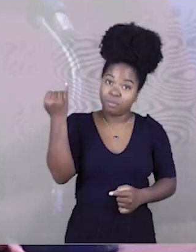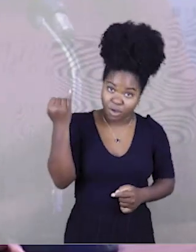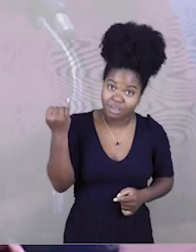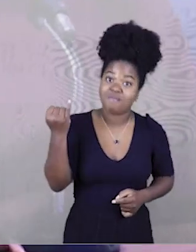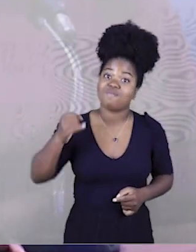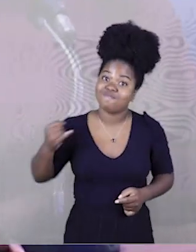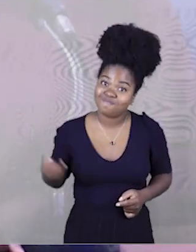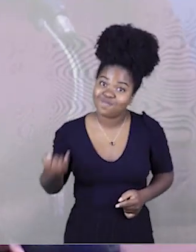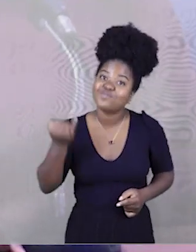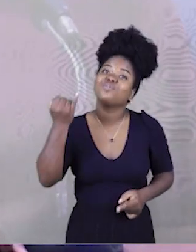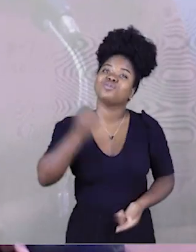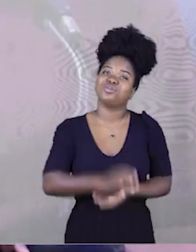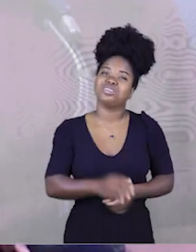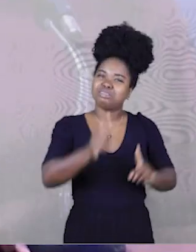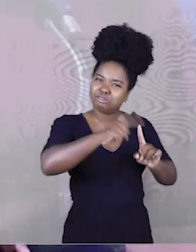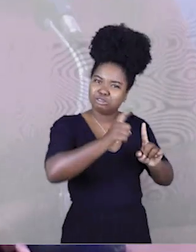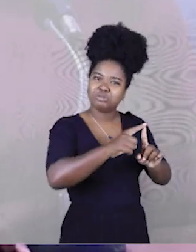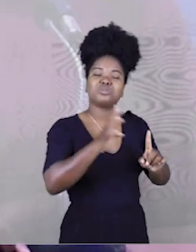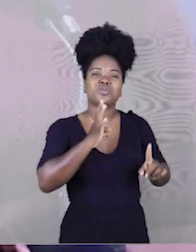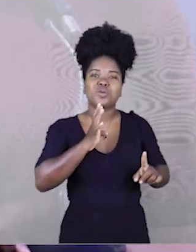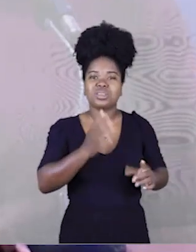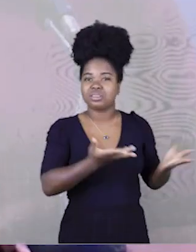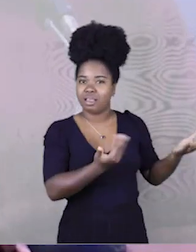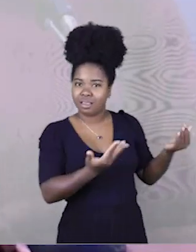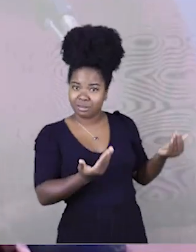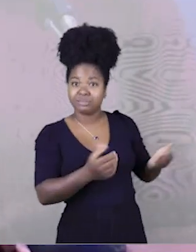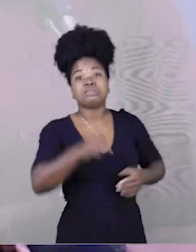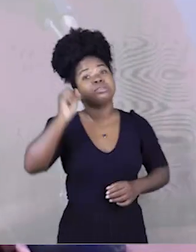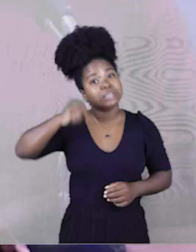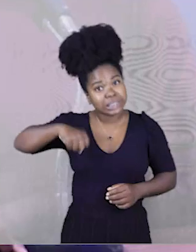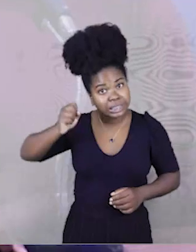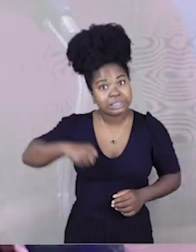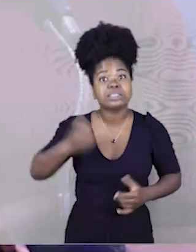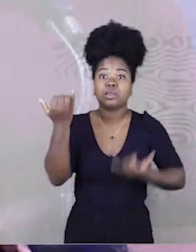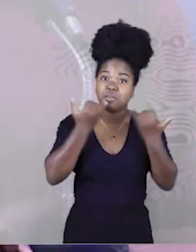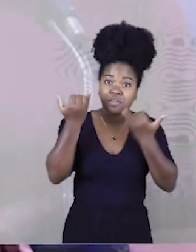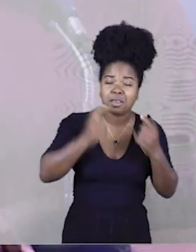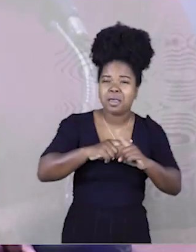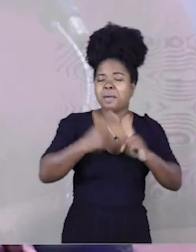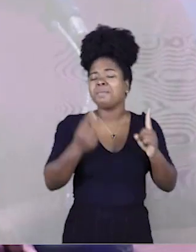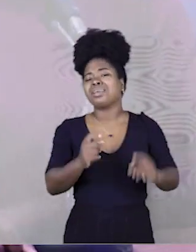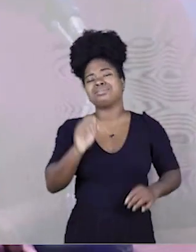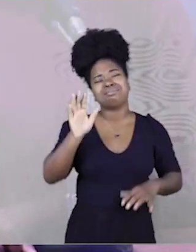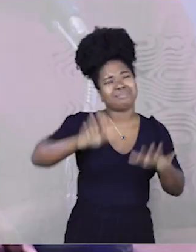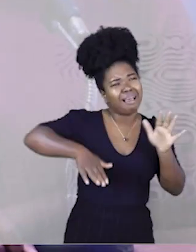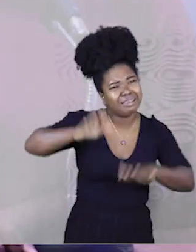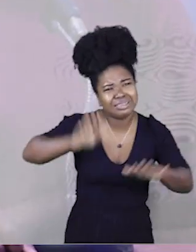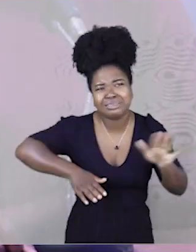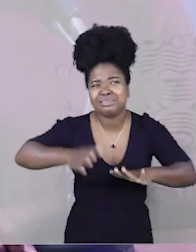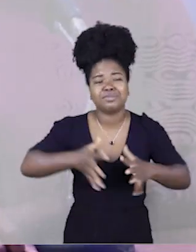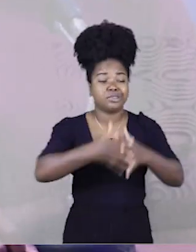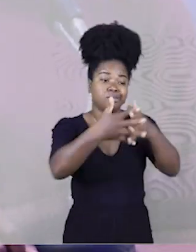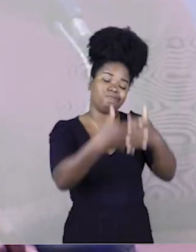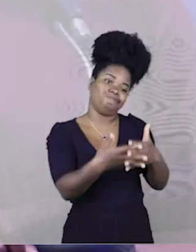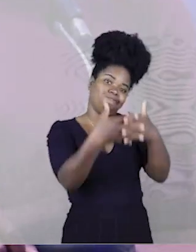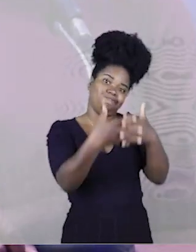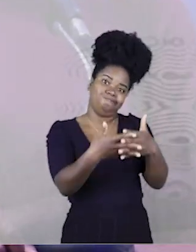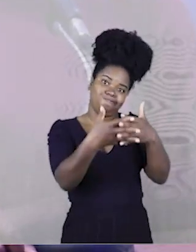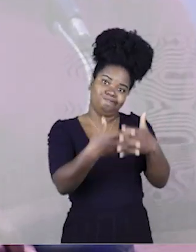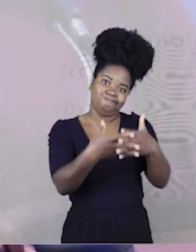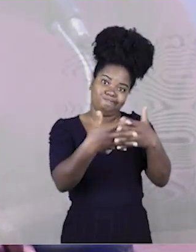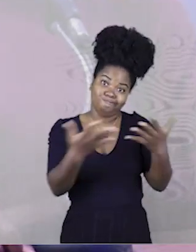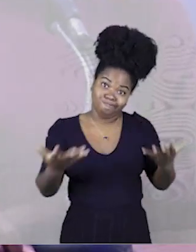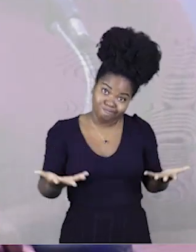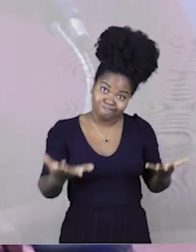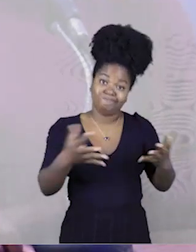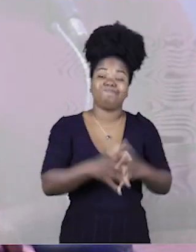estar trazendo ali esse tipo de conhecimento aos nossos jovens, que sim, são informados, mas por muitas vezes acabam também não tendo acesso a esse